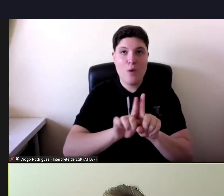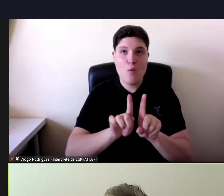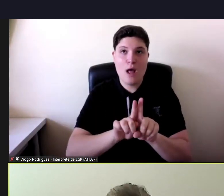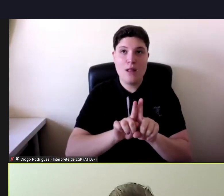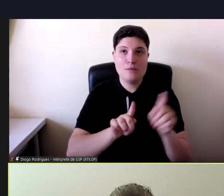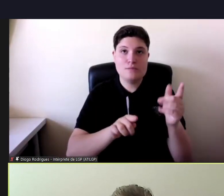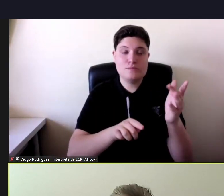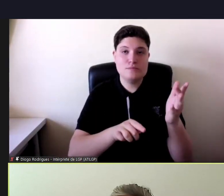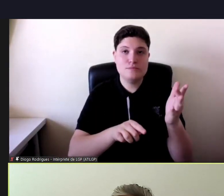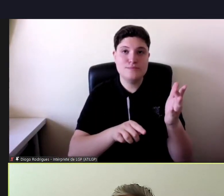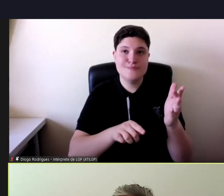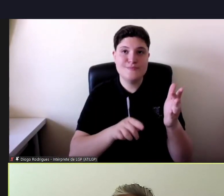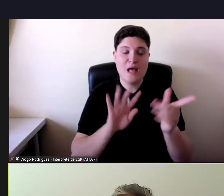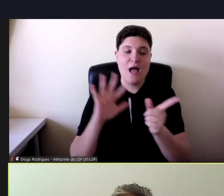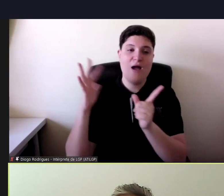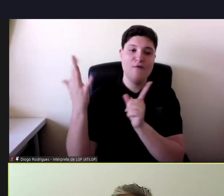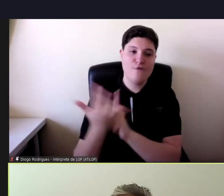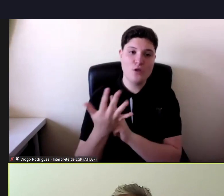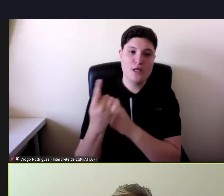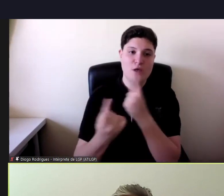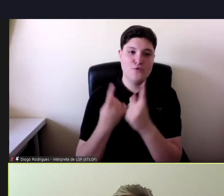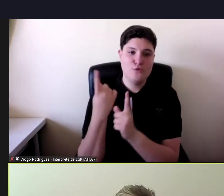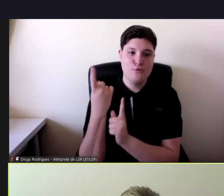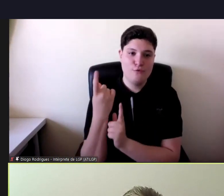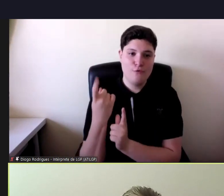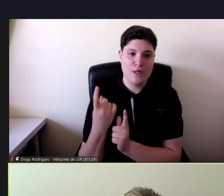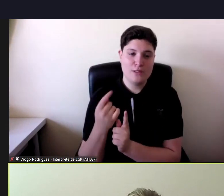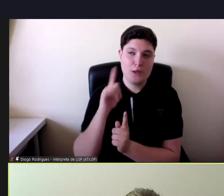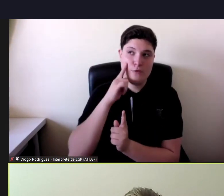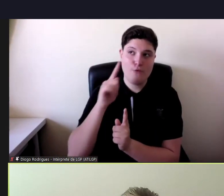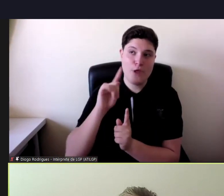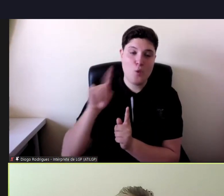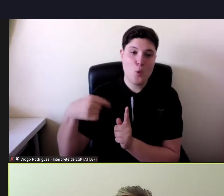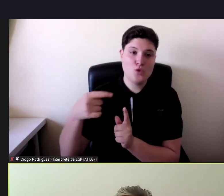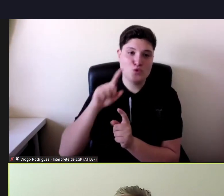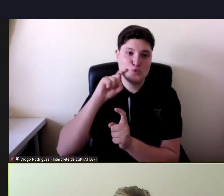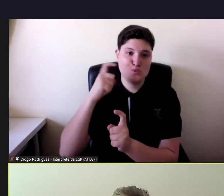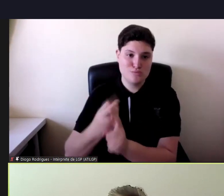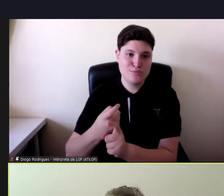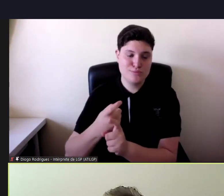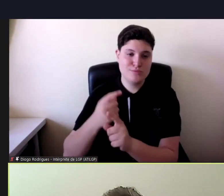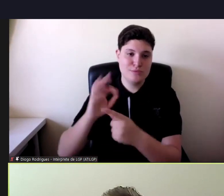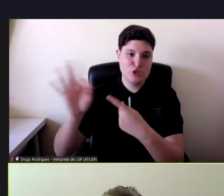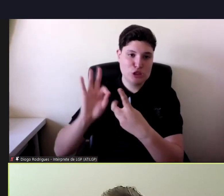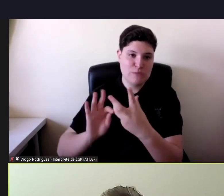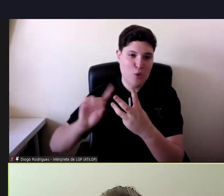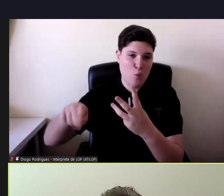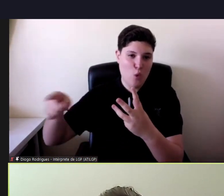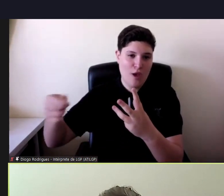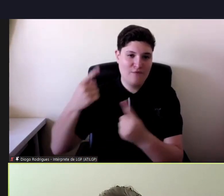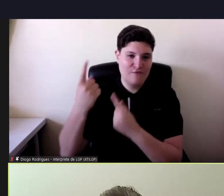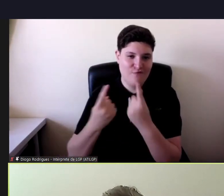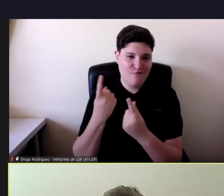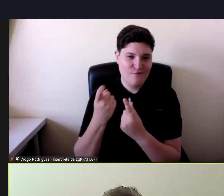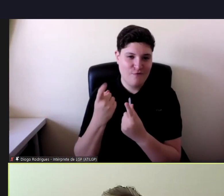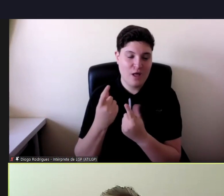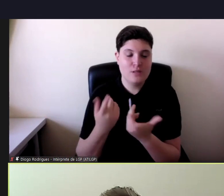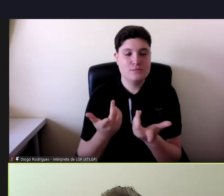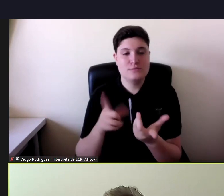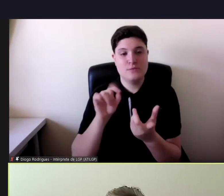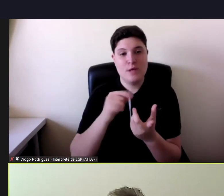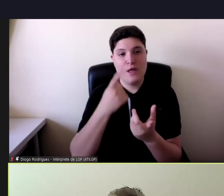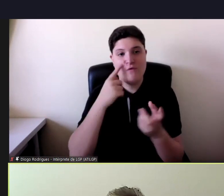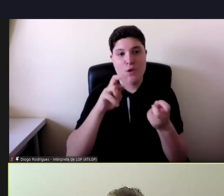A Universidade de Aveiro tem, no âmbito do programa Impulso Jovem Adulto, que foi um programa financiado pelo nosso